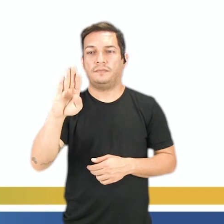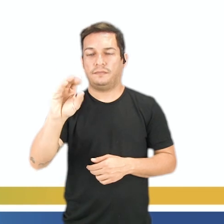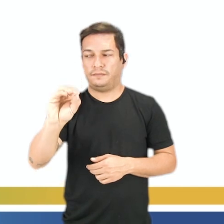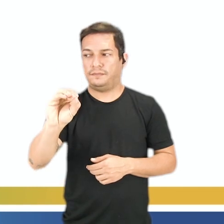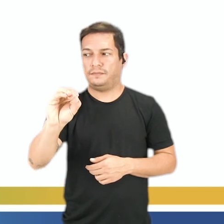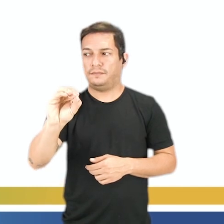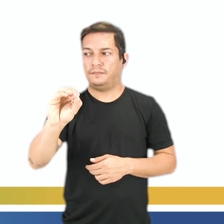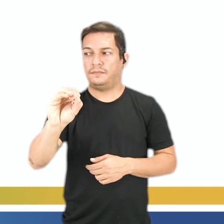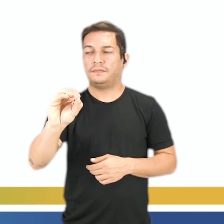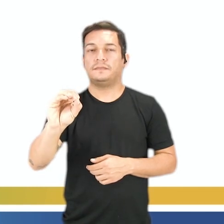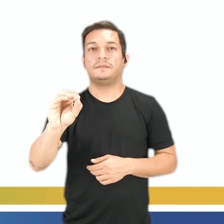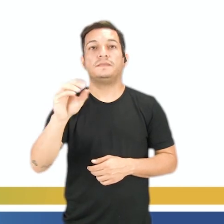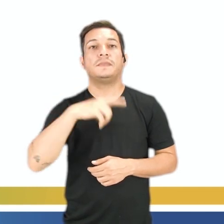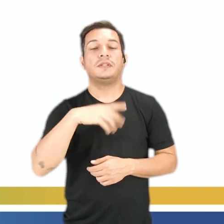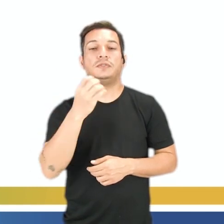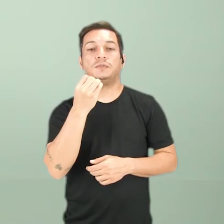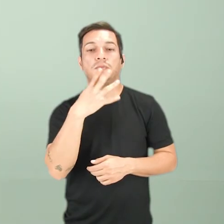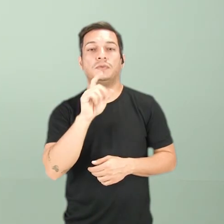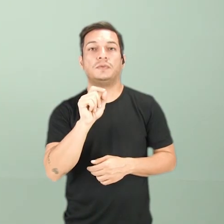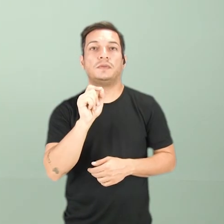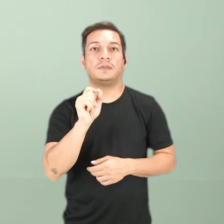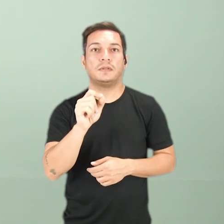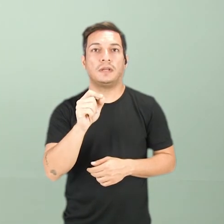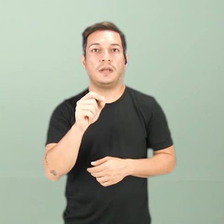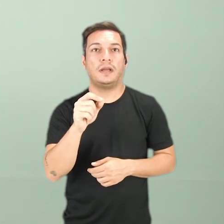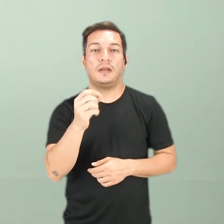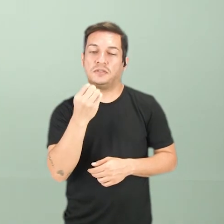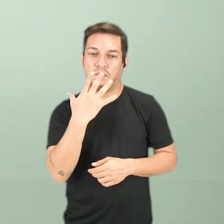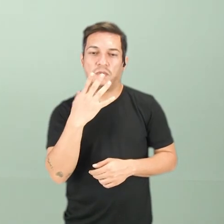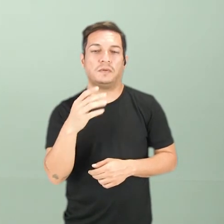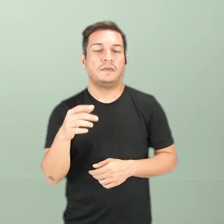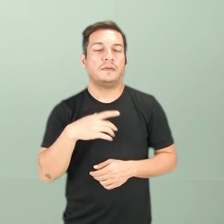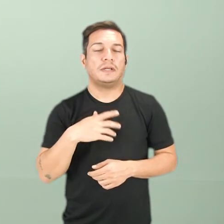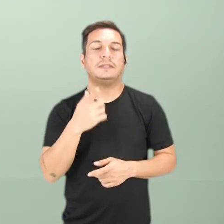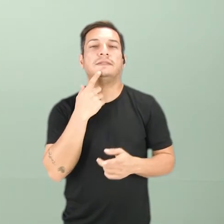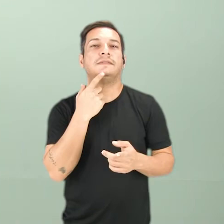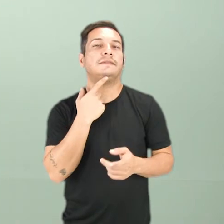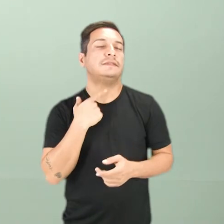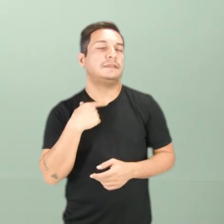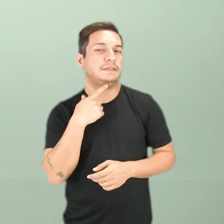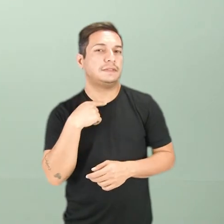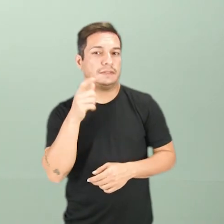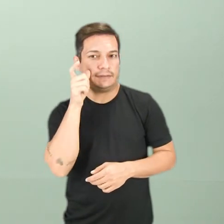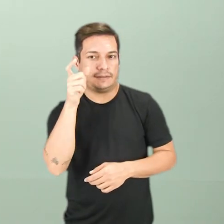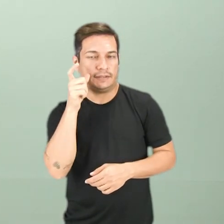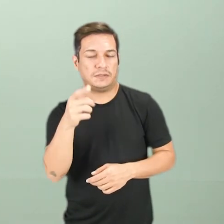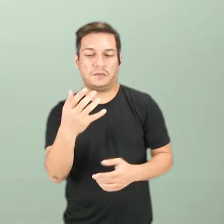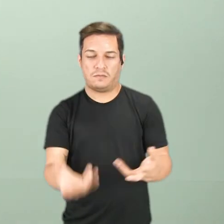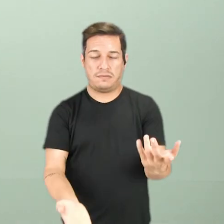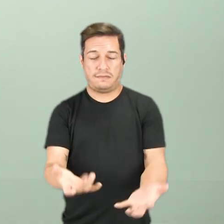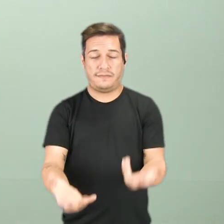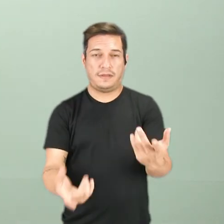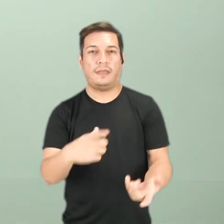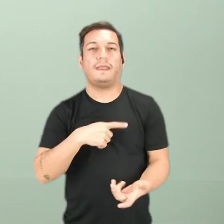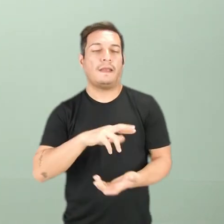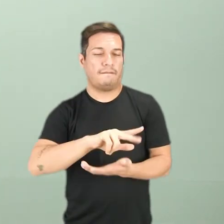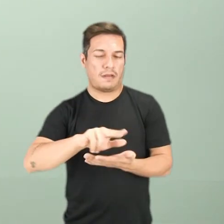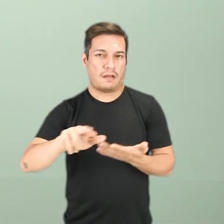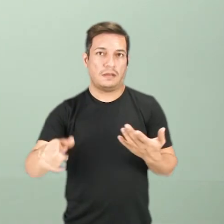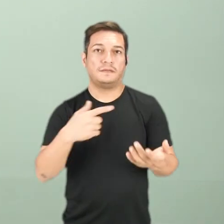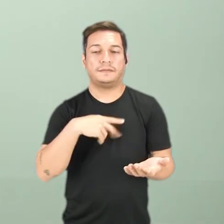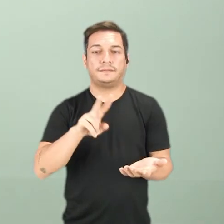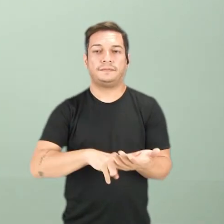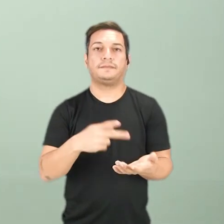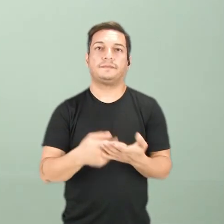tá? De boa intenção, o inferno está cheio. É esse aí que quer dizer. Olha, se eu